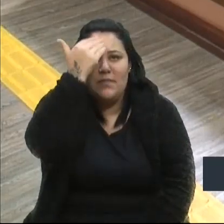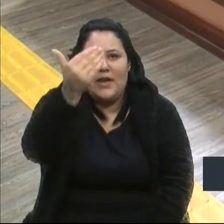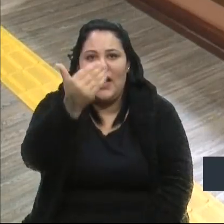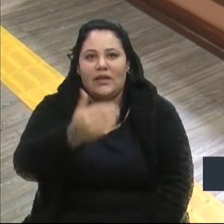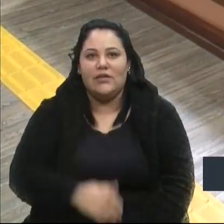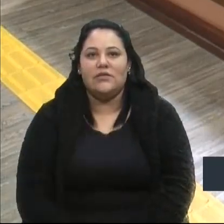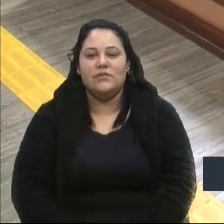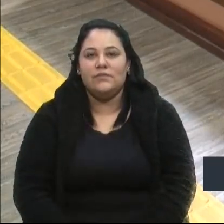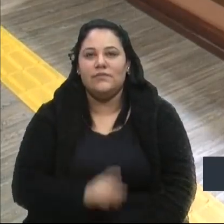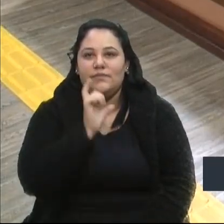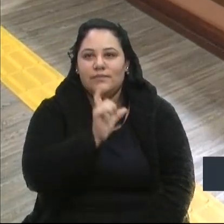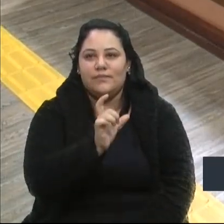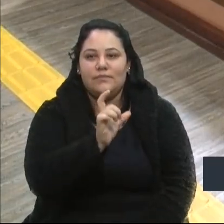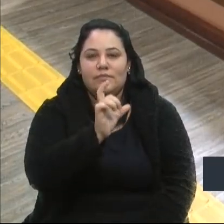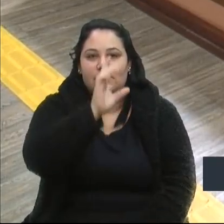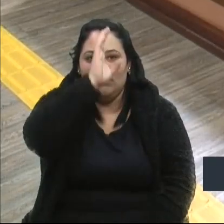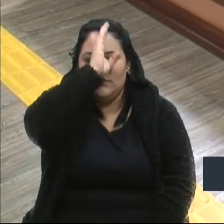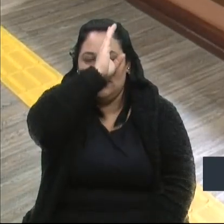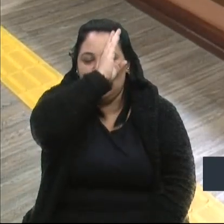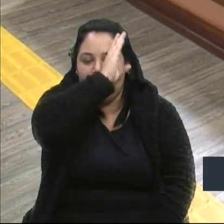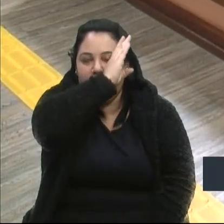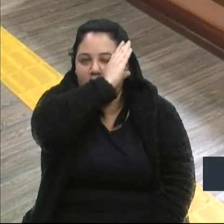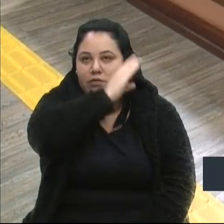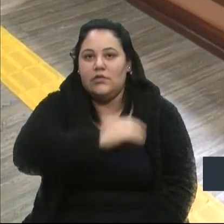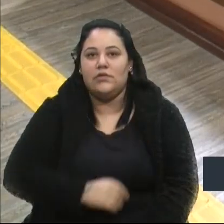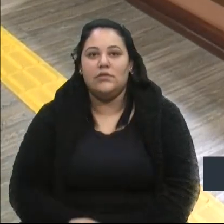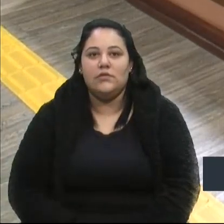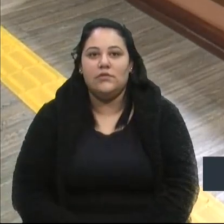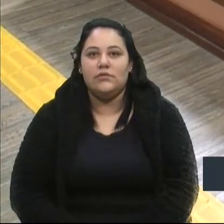Obrigado. Com a palavra, vereador Bressan.